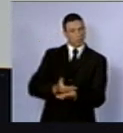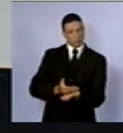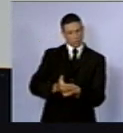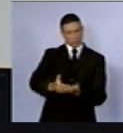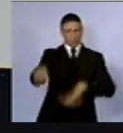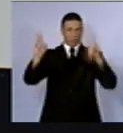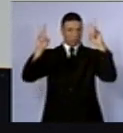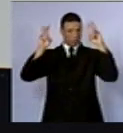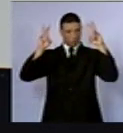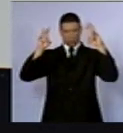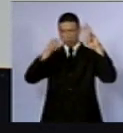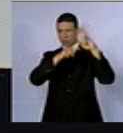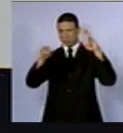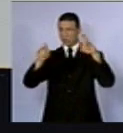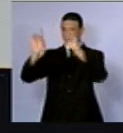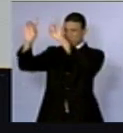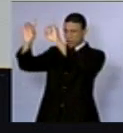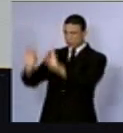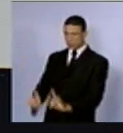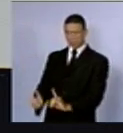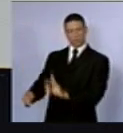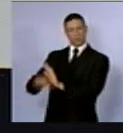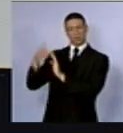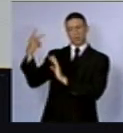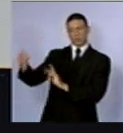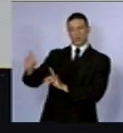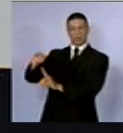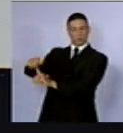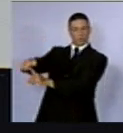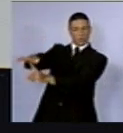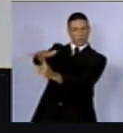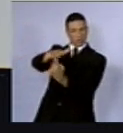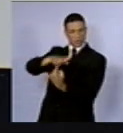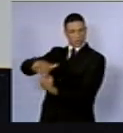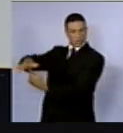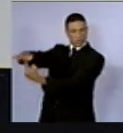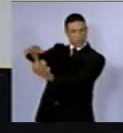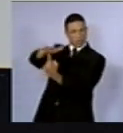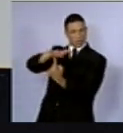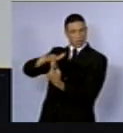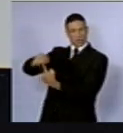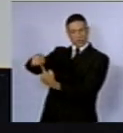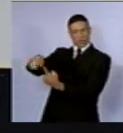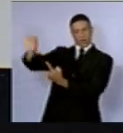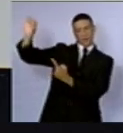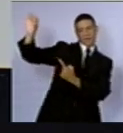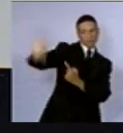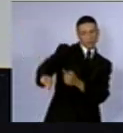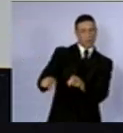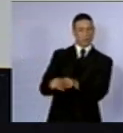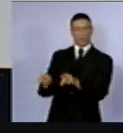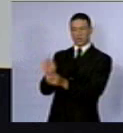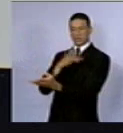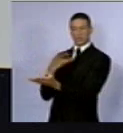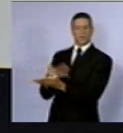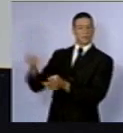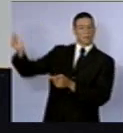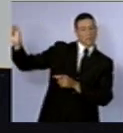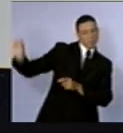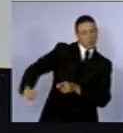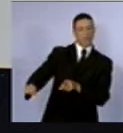exatamente de um direito fundamental ao meio ambiente que está a daquelas pessoas enfim que